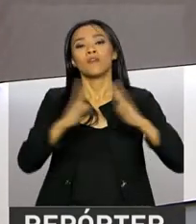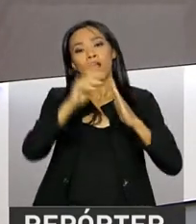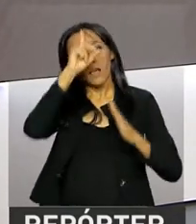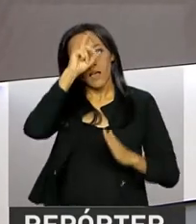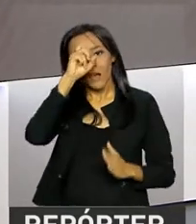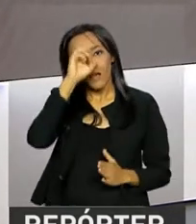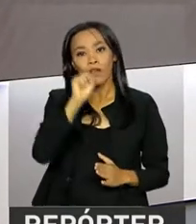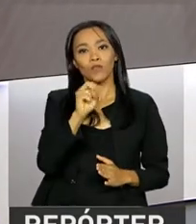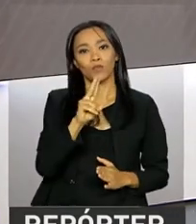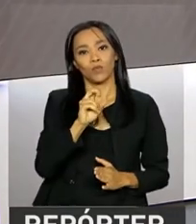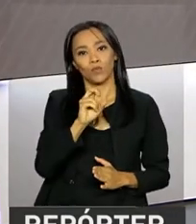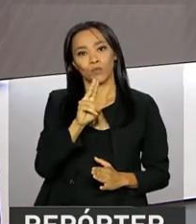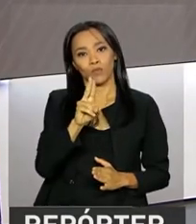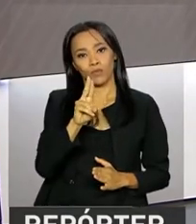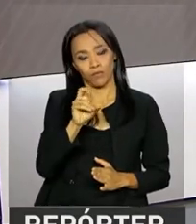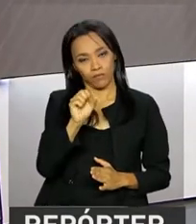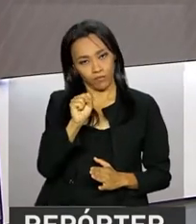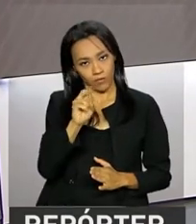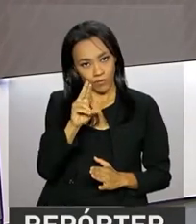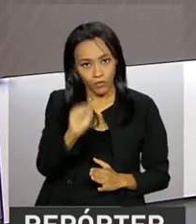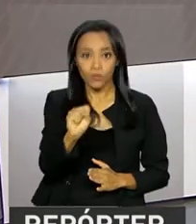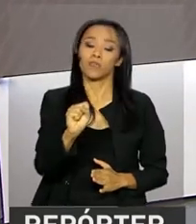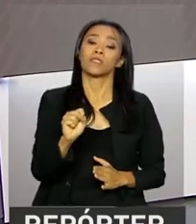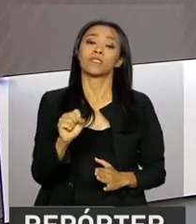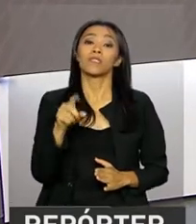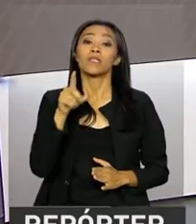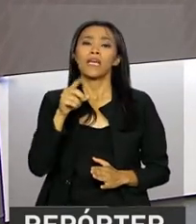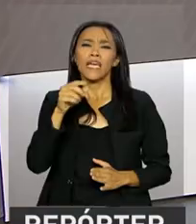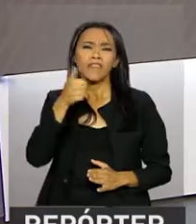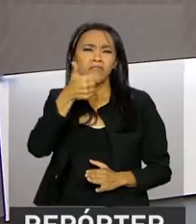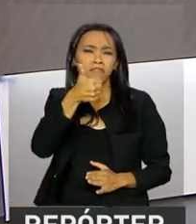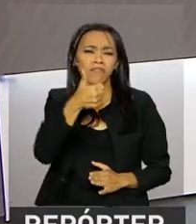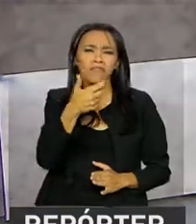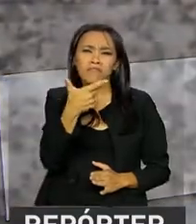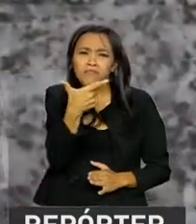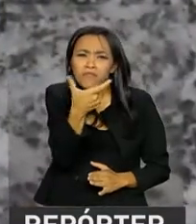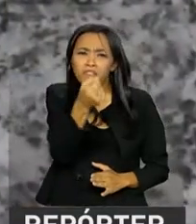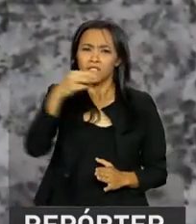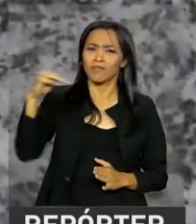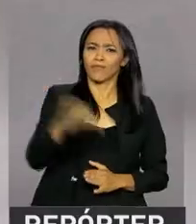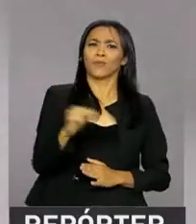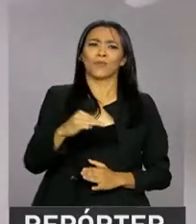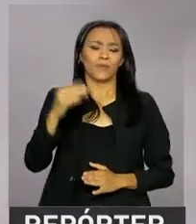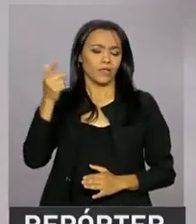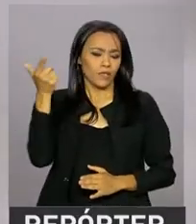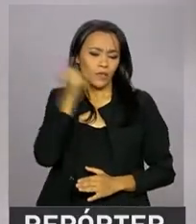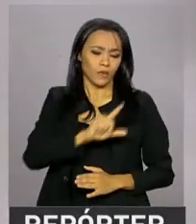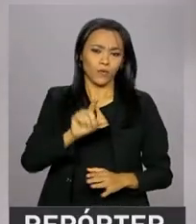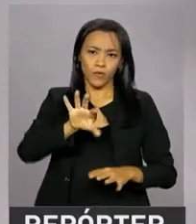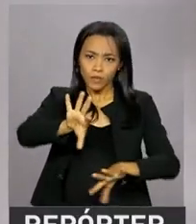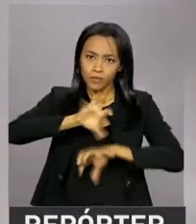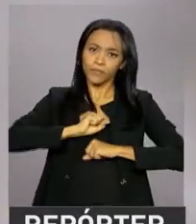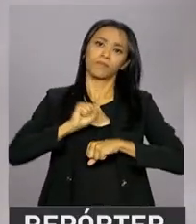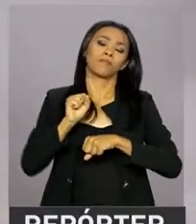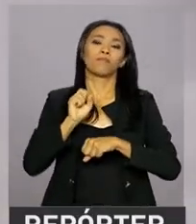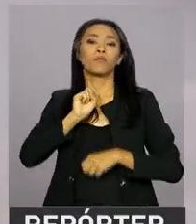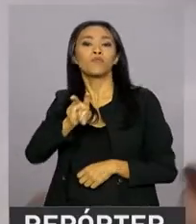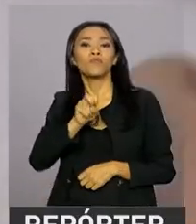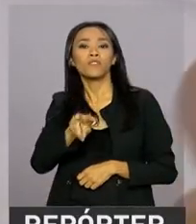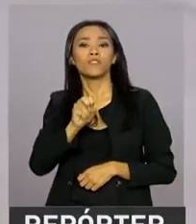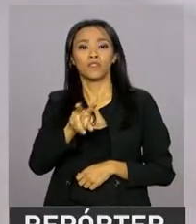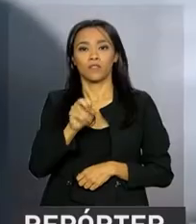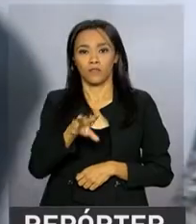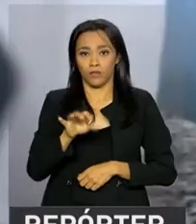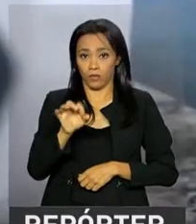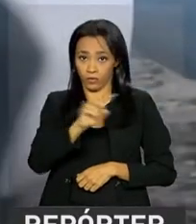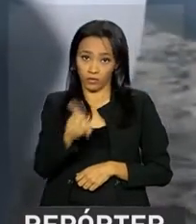da saúde a tecnologia confirma em 20 minutos se o paciente está ou já foi infectado pelo vírus rica